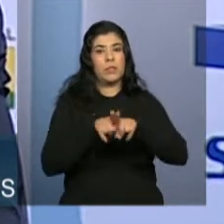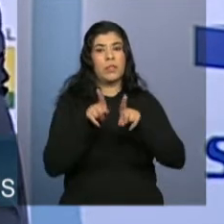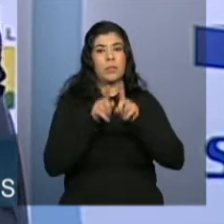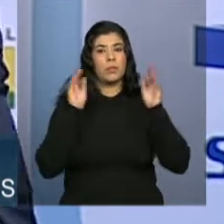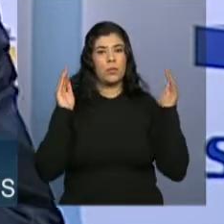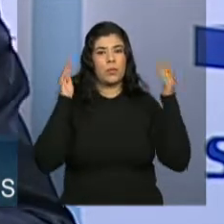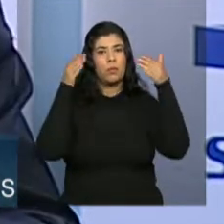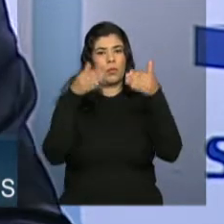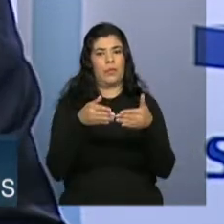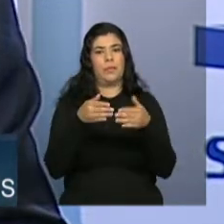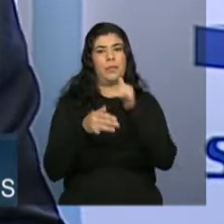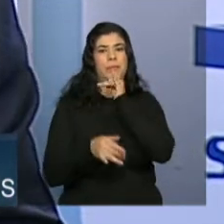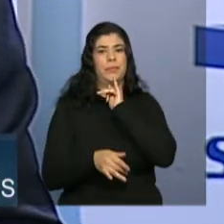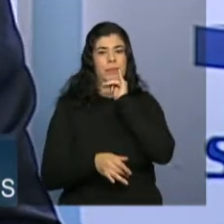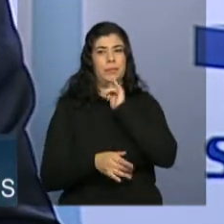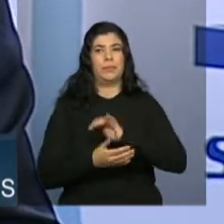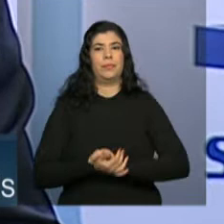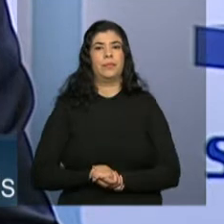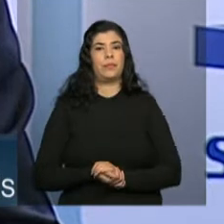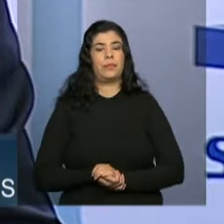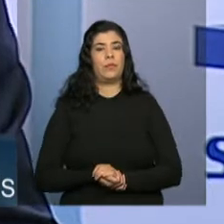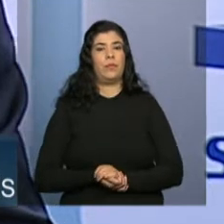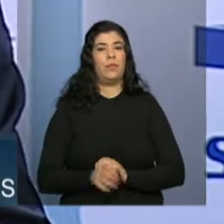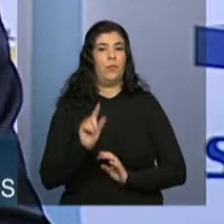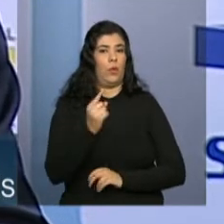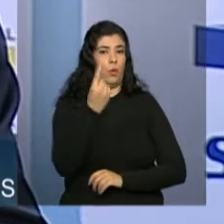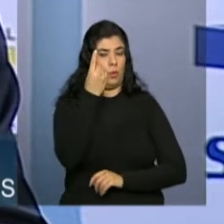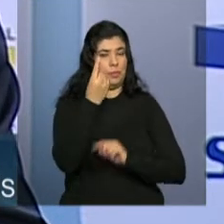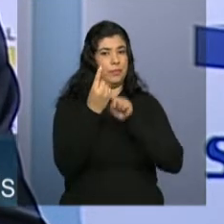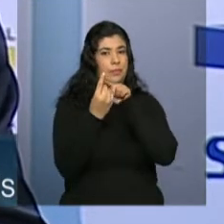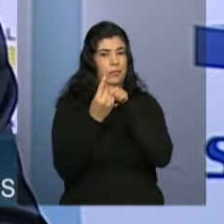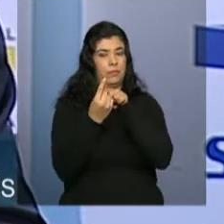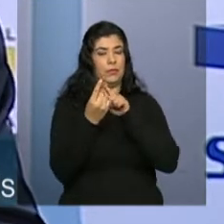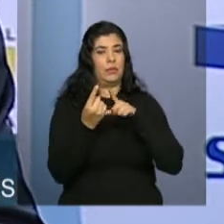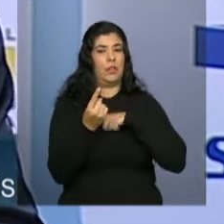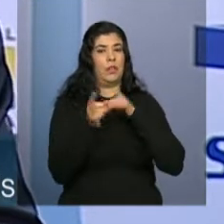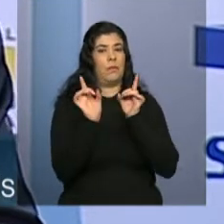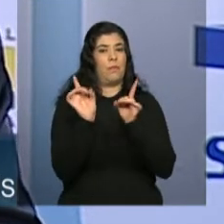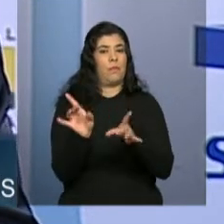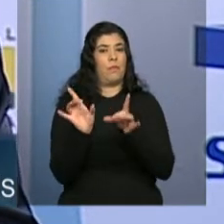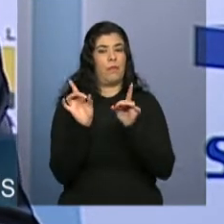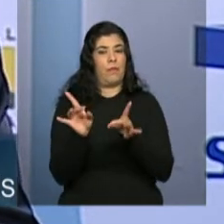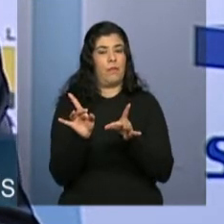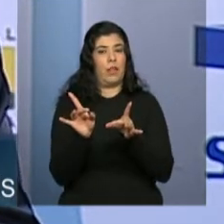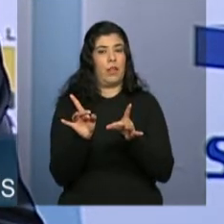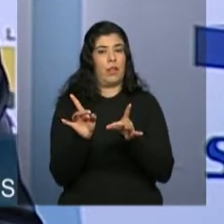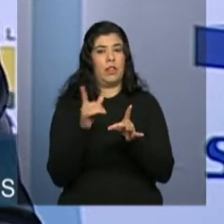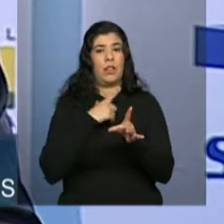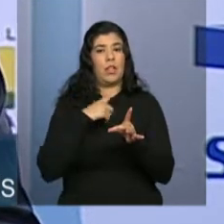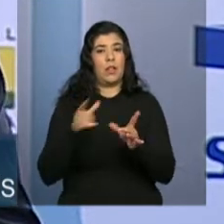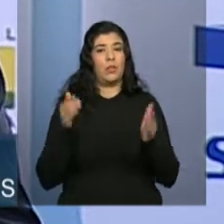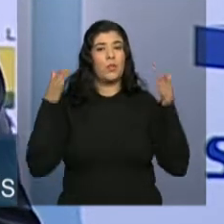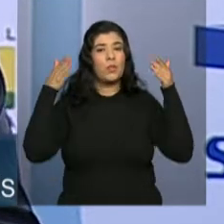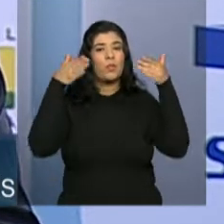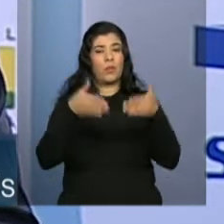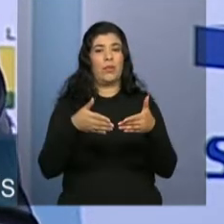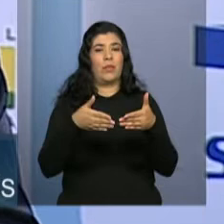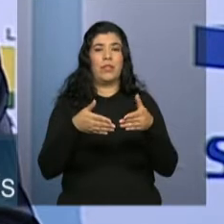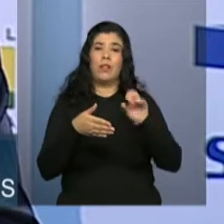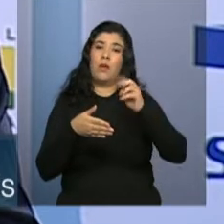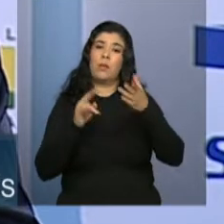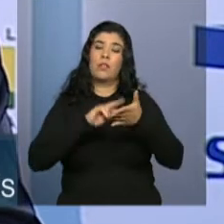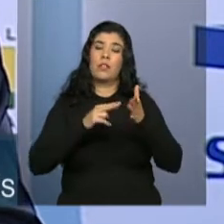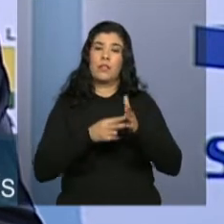Relembrando exemplo que eu dei no nível 1 por exemplo são os mercados não concentrados Ou seja onde tem